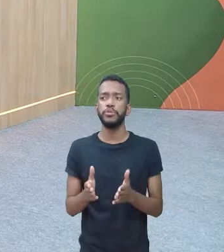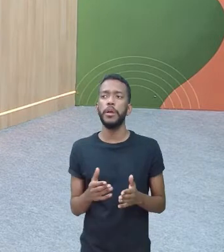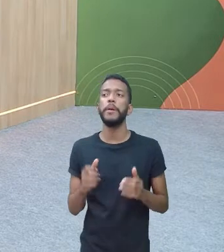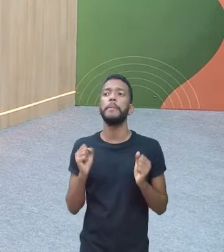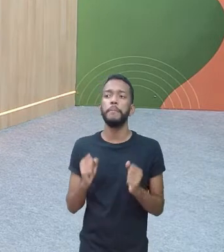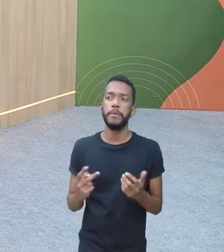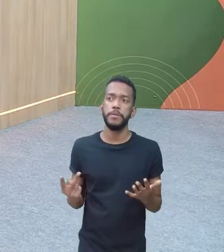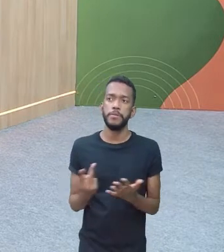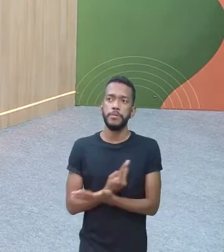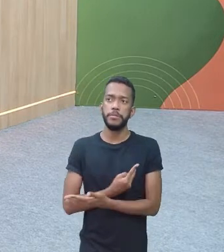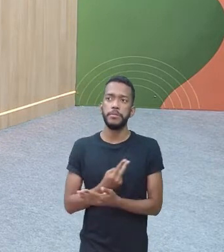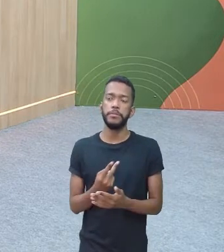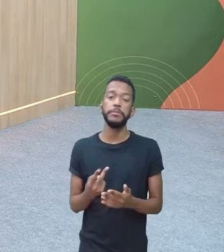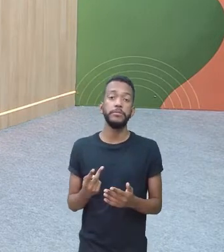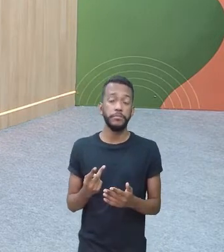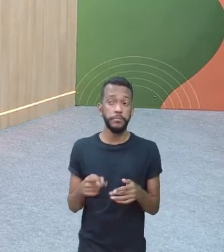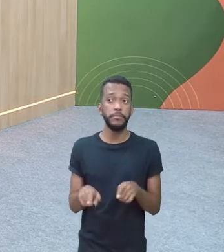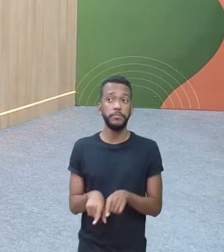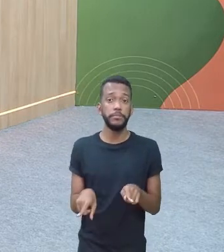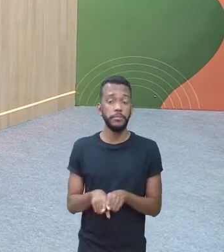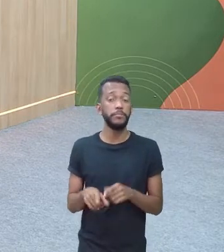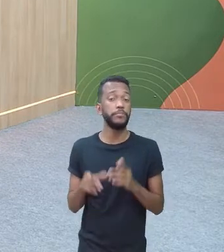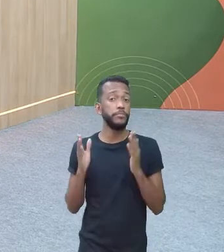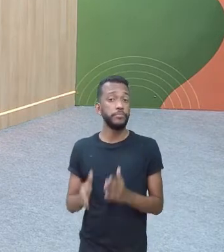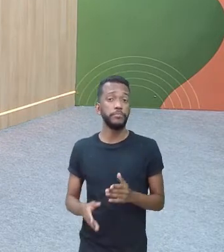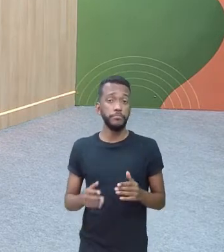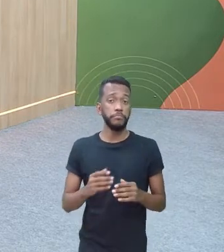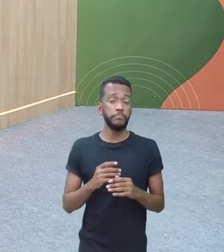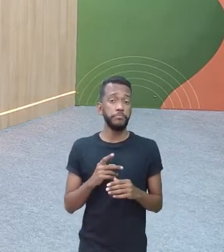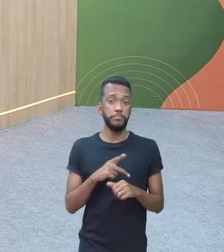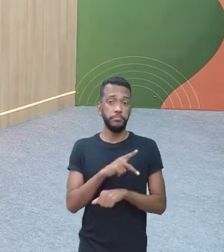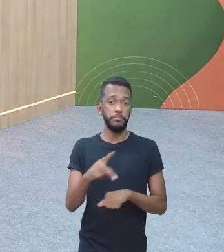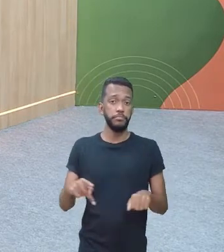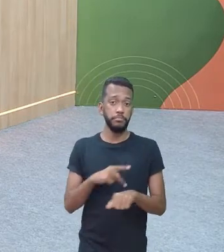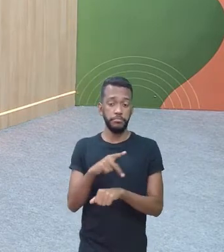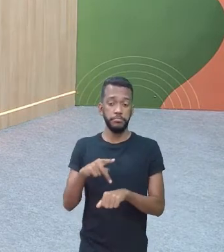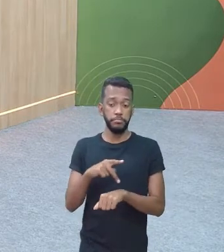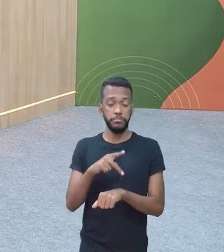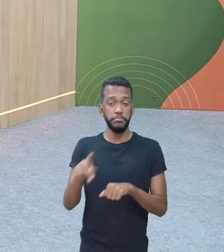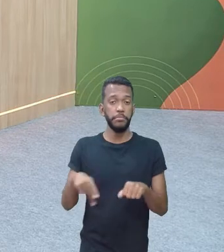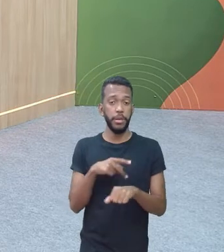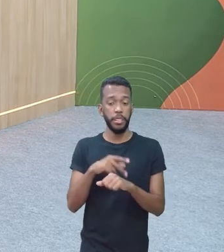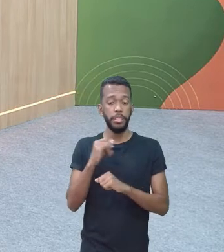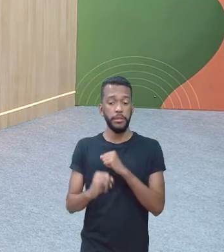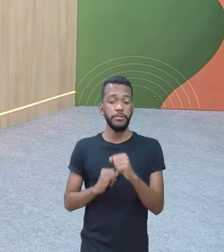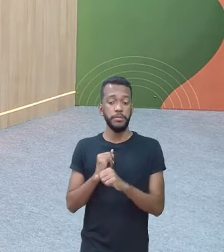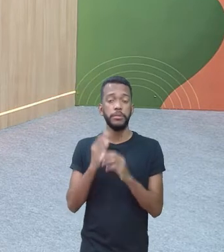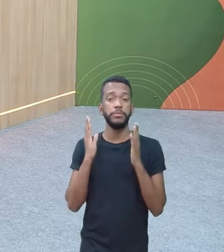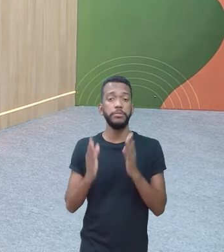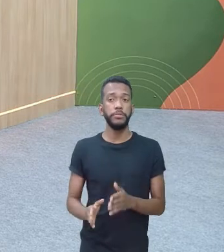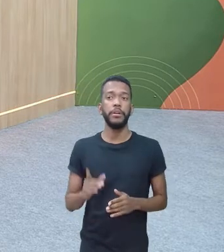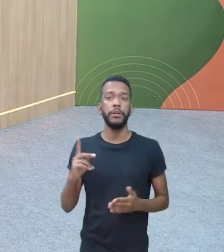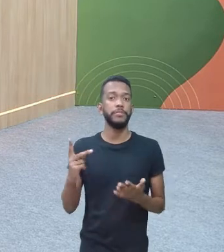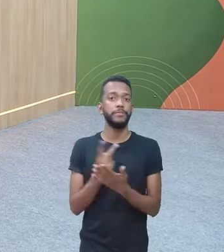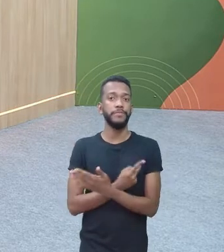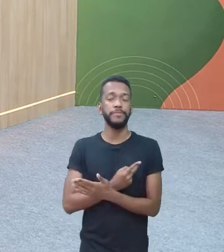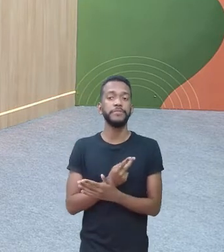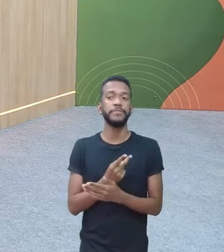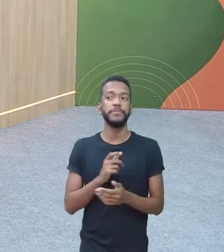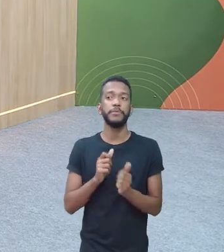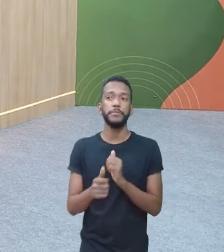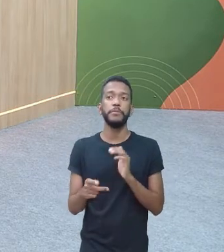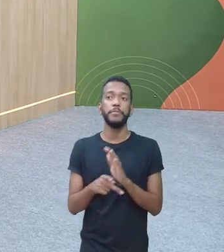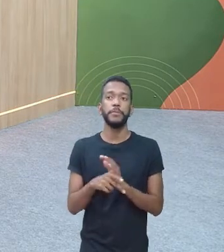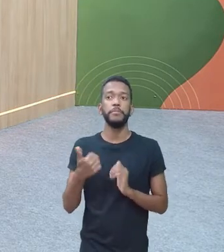chegar em uma grande quantidade, se tornar a nível internacional, e ter os Jogos de Roma em 1960, a primeira edição dos